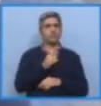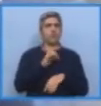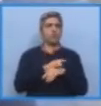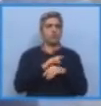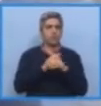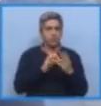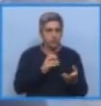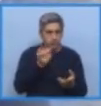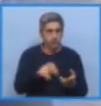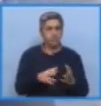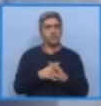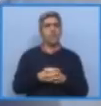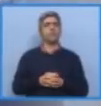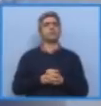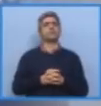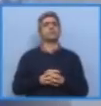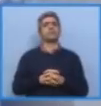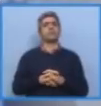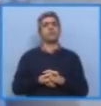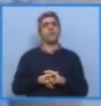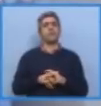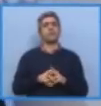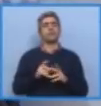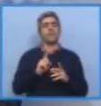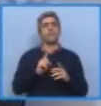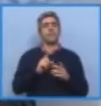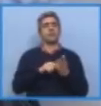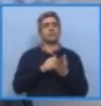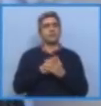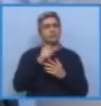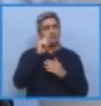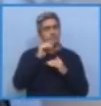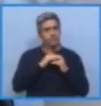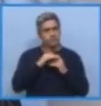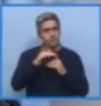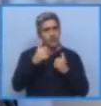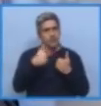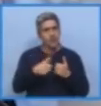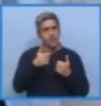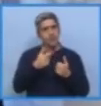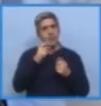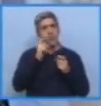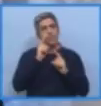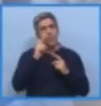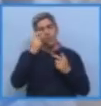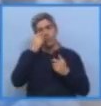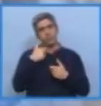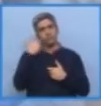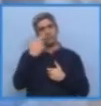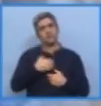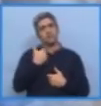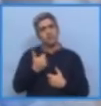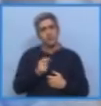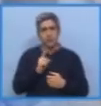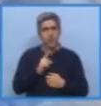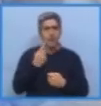doente, o facto de que nem sempre está estabilizado nos seus humores. Enfim, o homem é